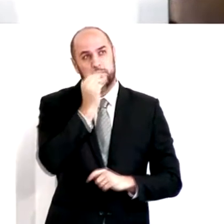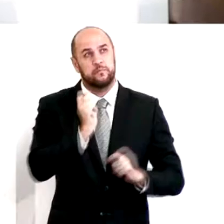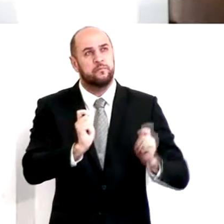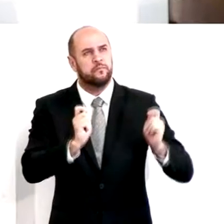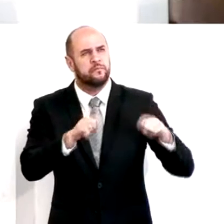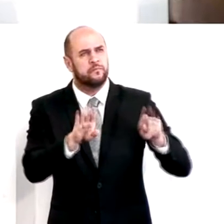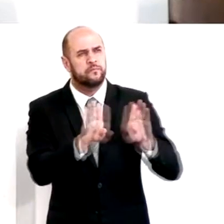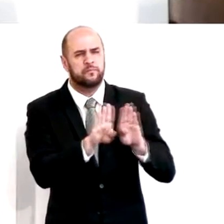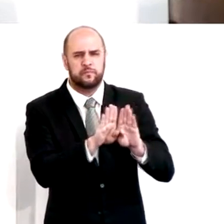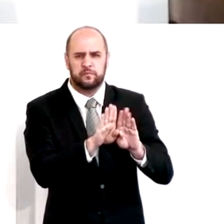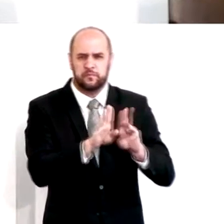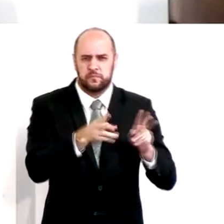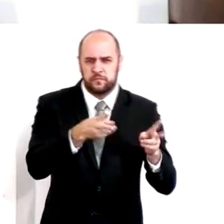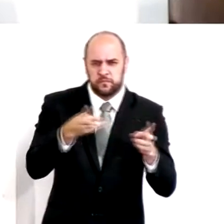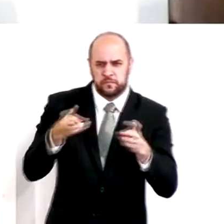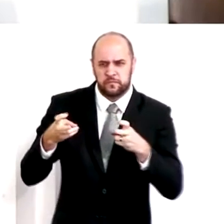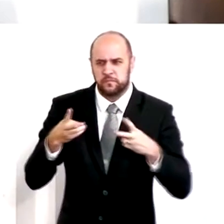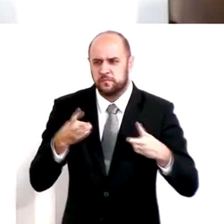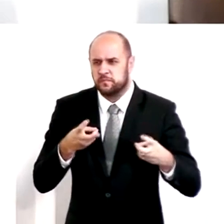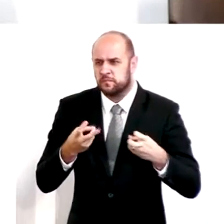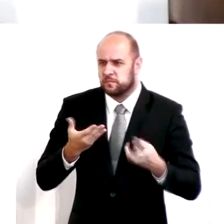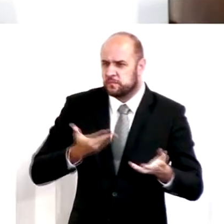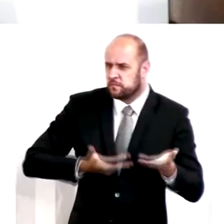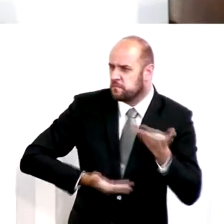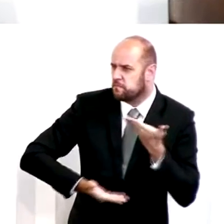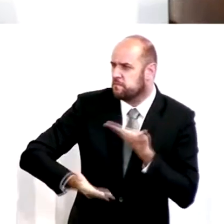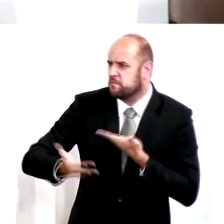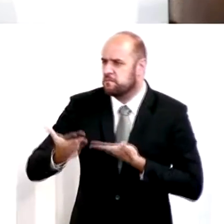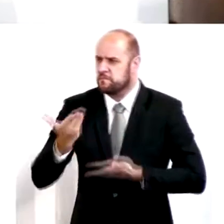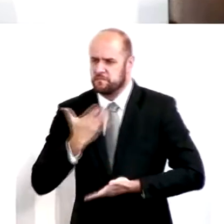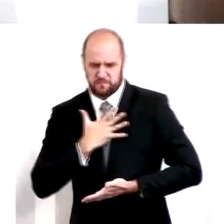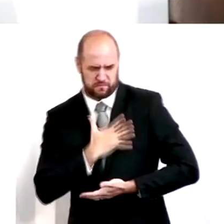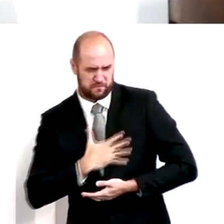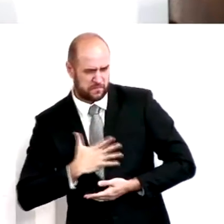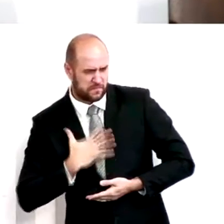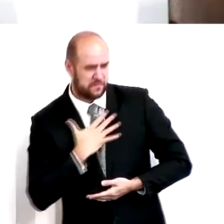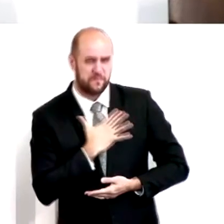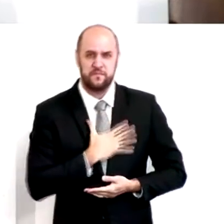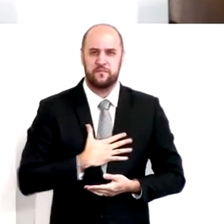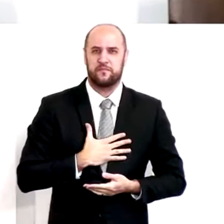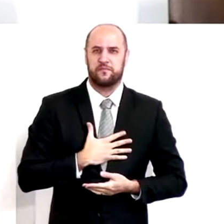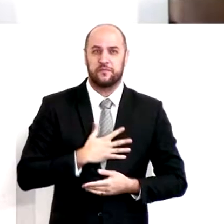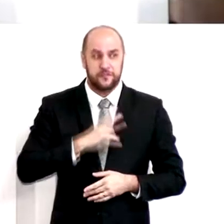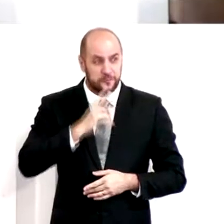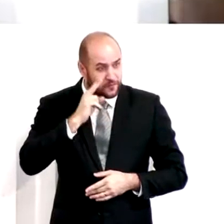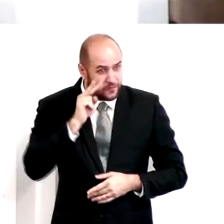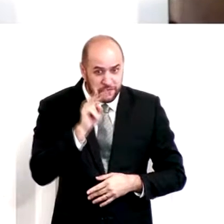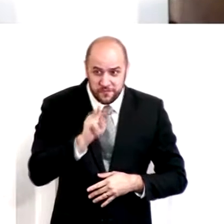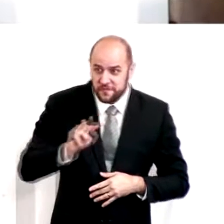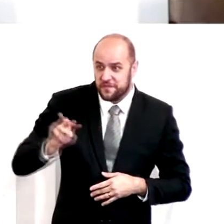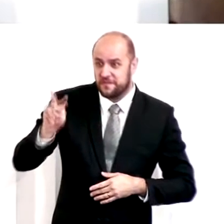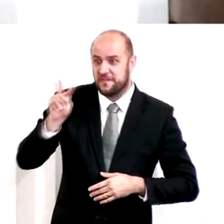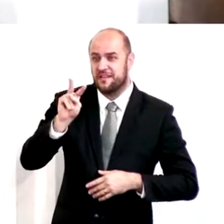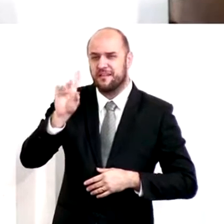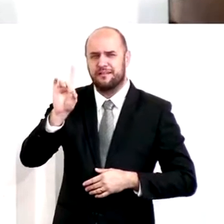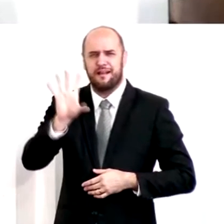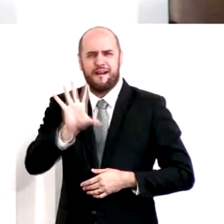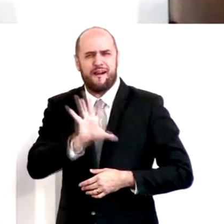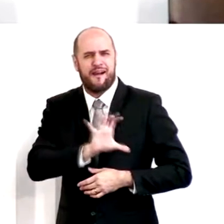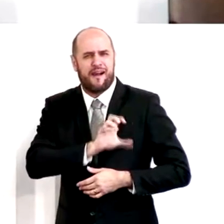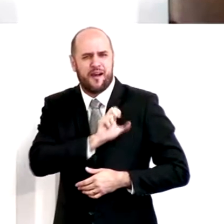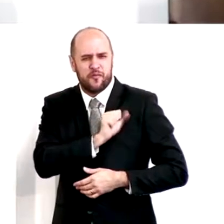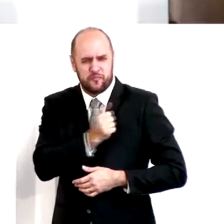ao perceber gentilezas, ao perceber disposição, podemos ver o amor de Deus